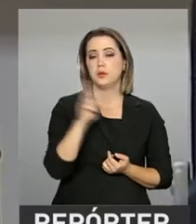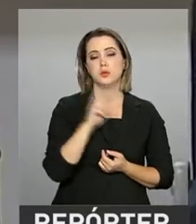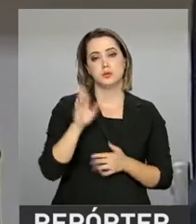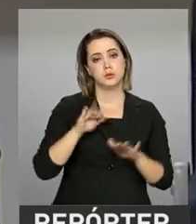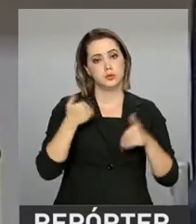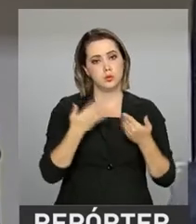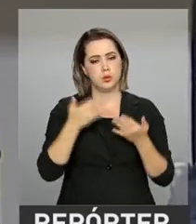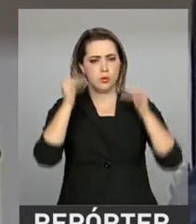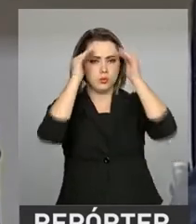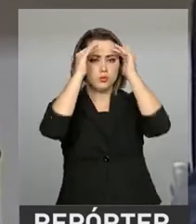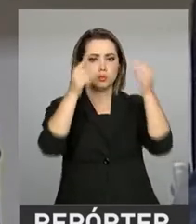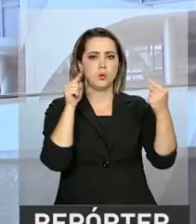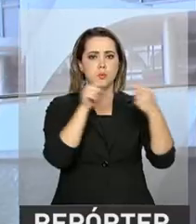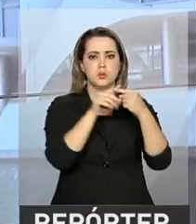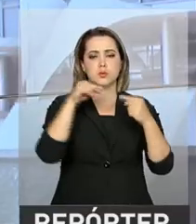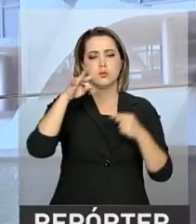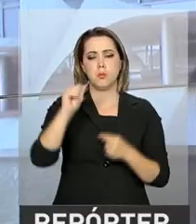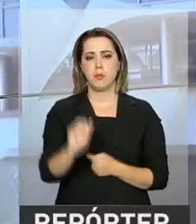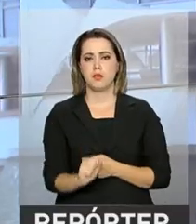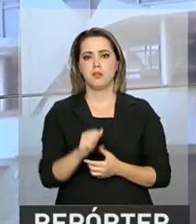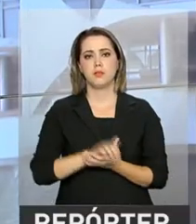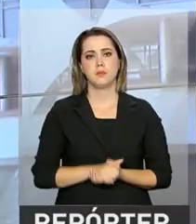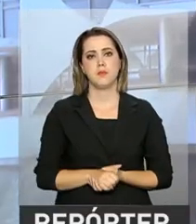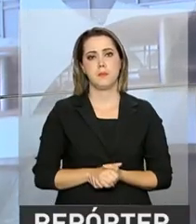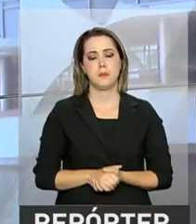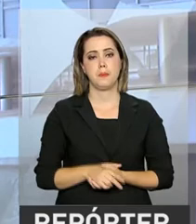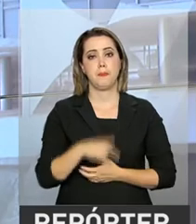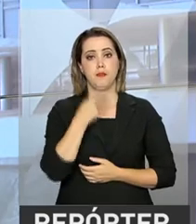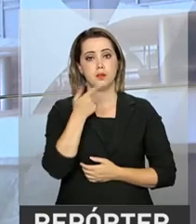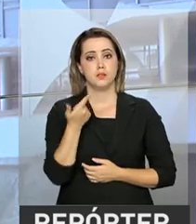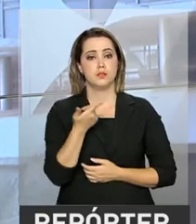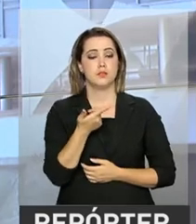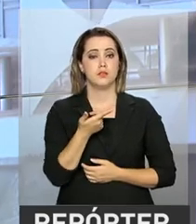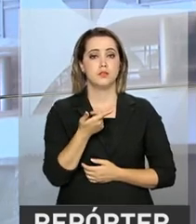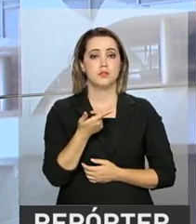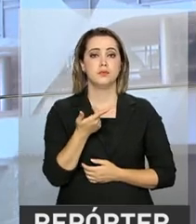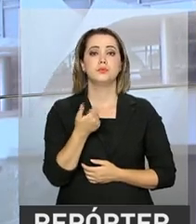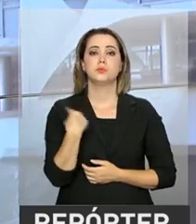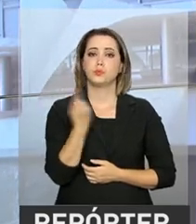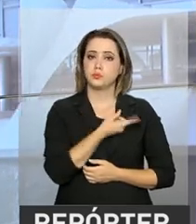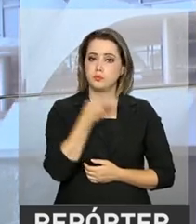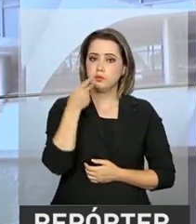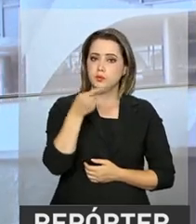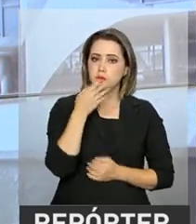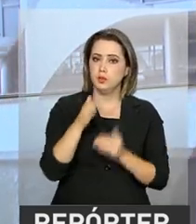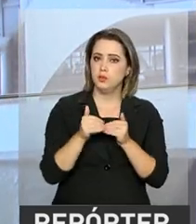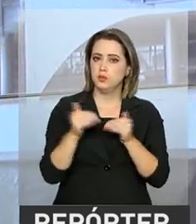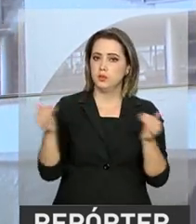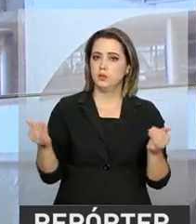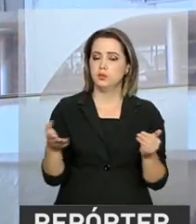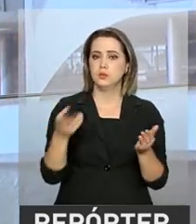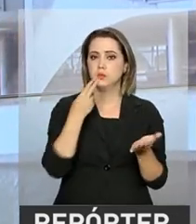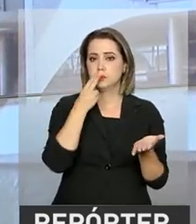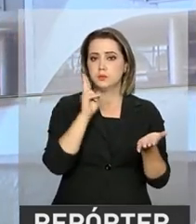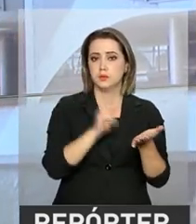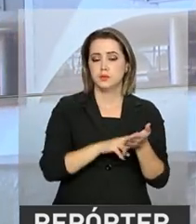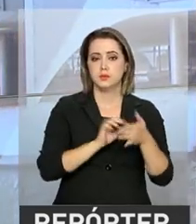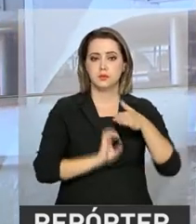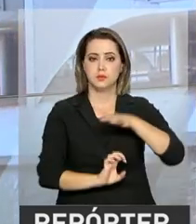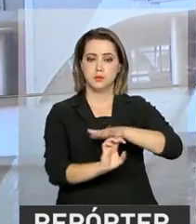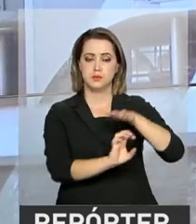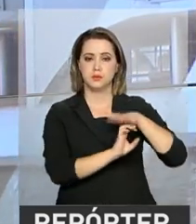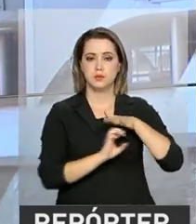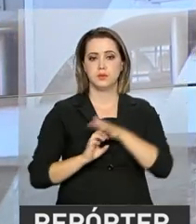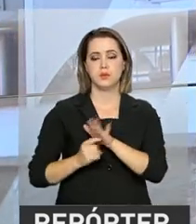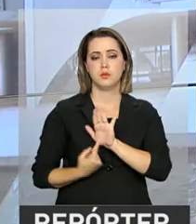cumprir a meta e ela será cumprida bem nós falávamos da modernização e ampliação de mercado dos correios mas acabamos mostrando